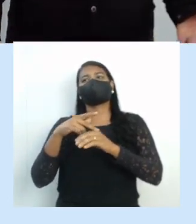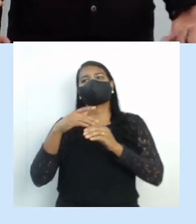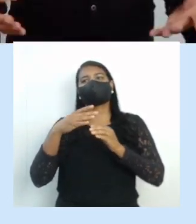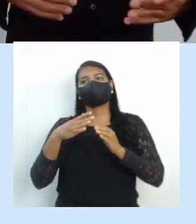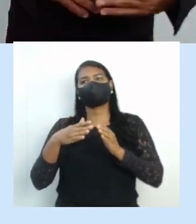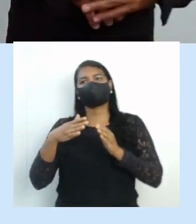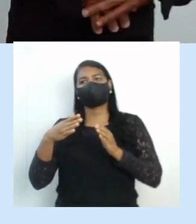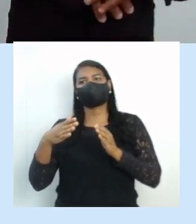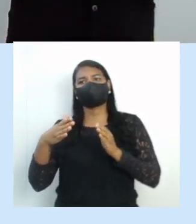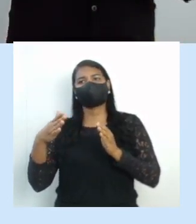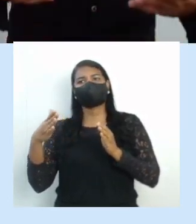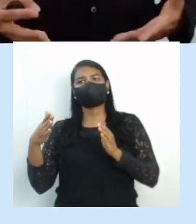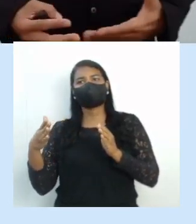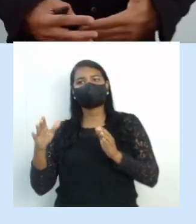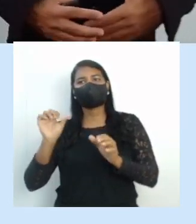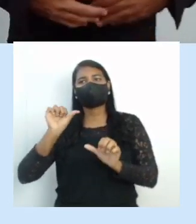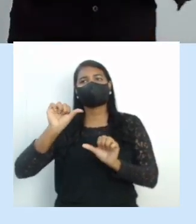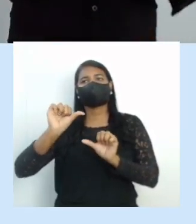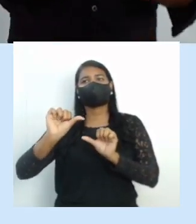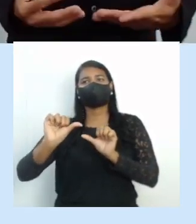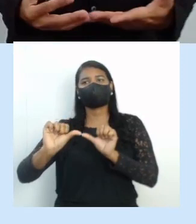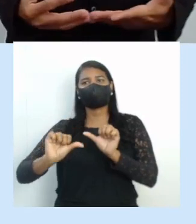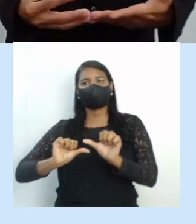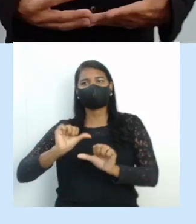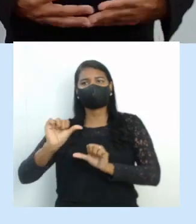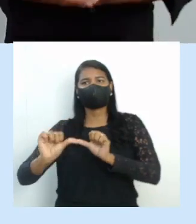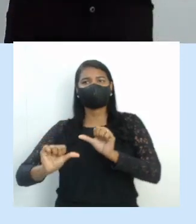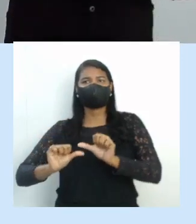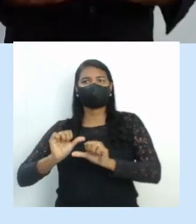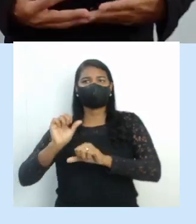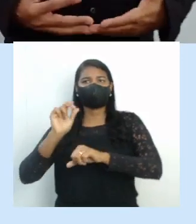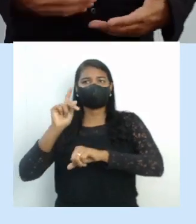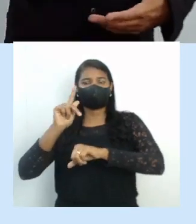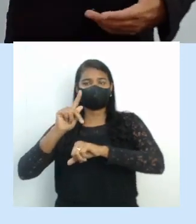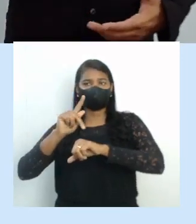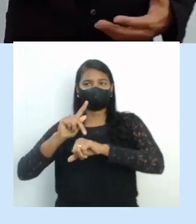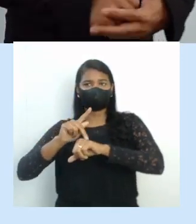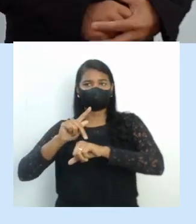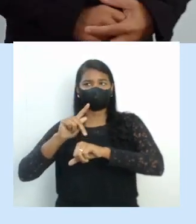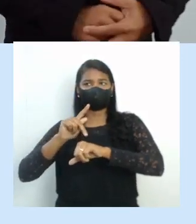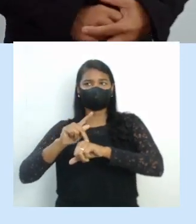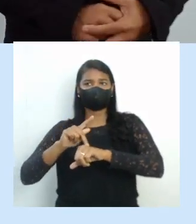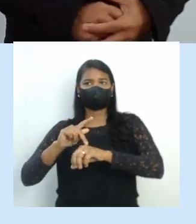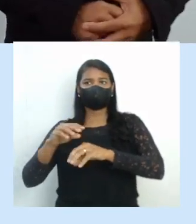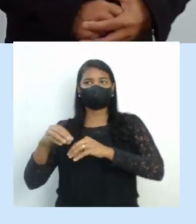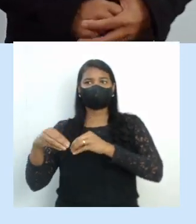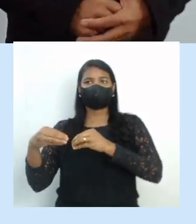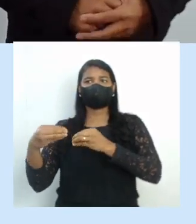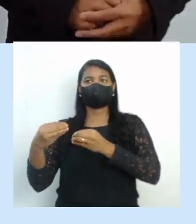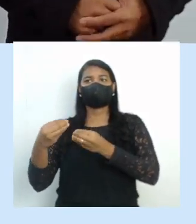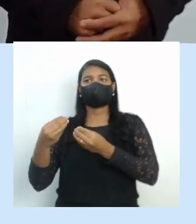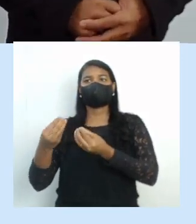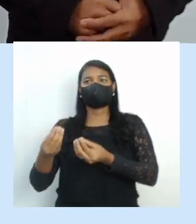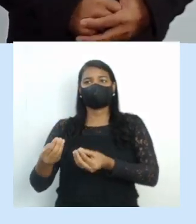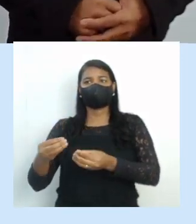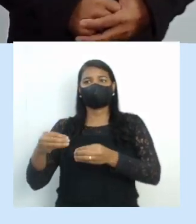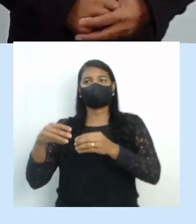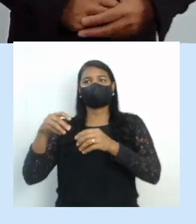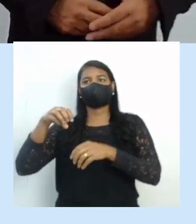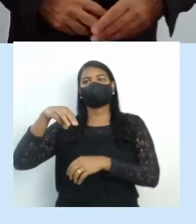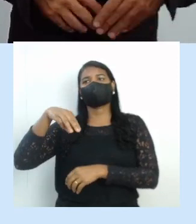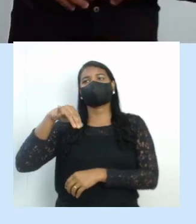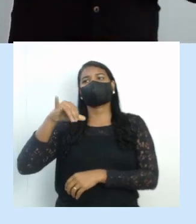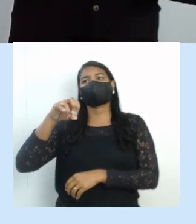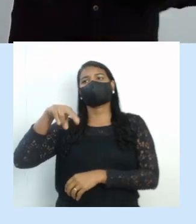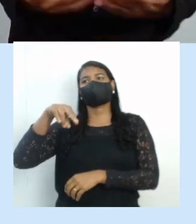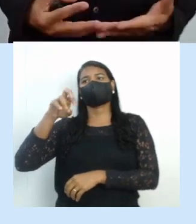né, que vai transformar as rochas e mudar a sua composição mineralógica e